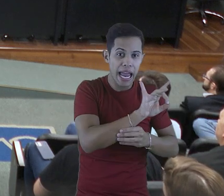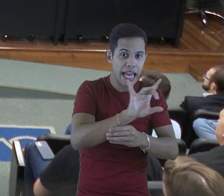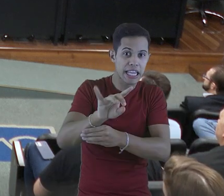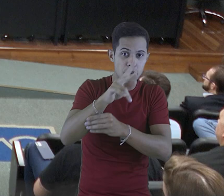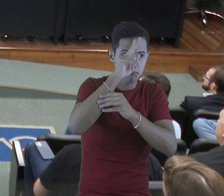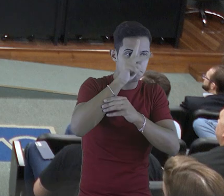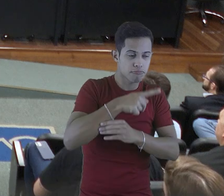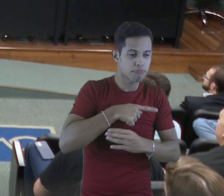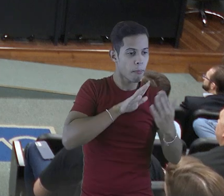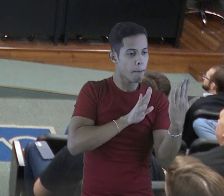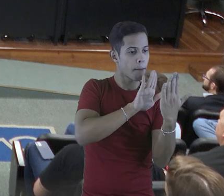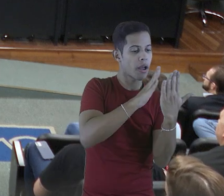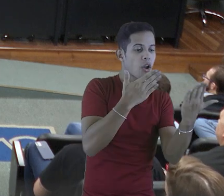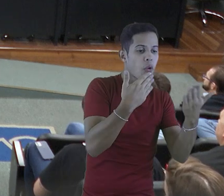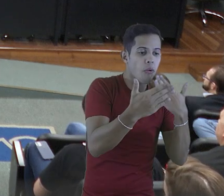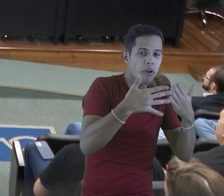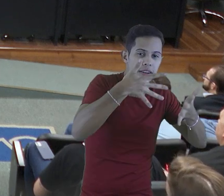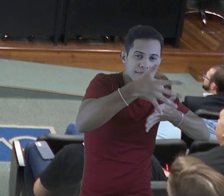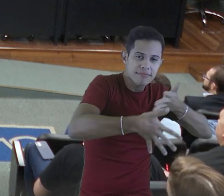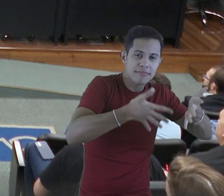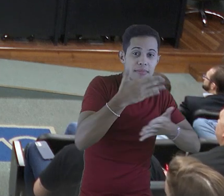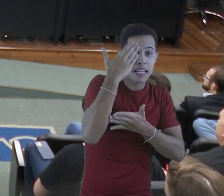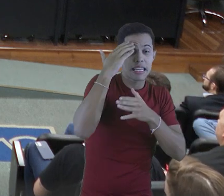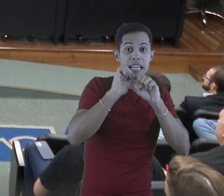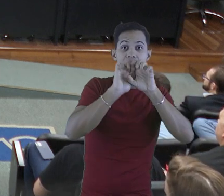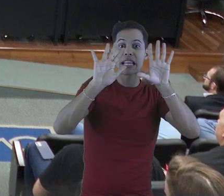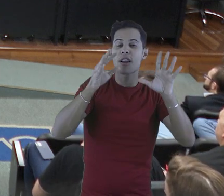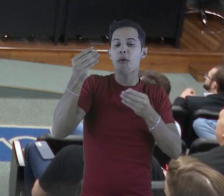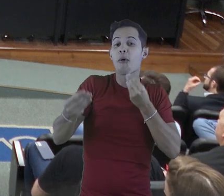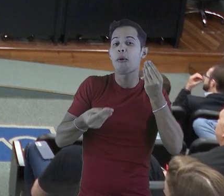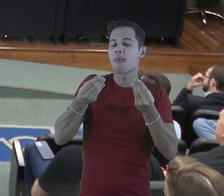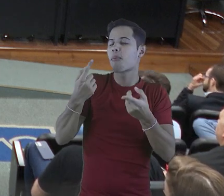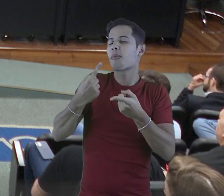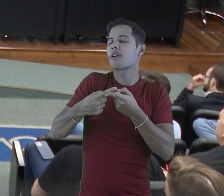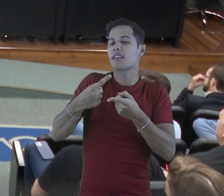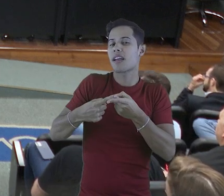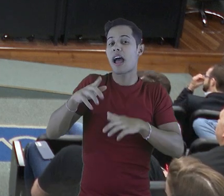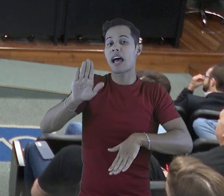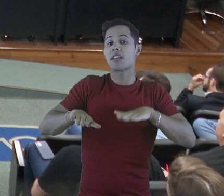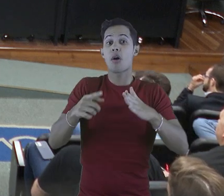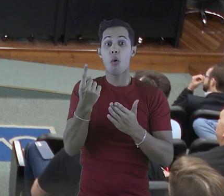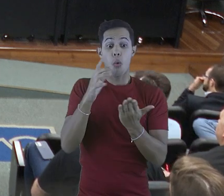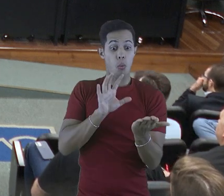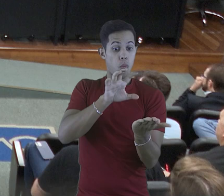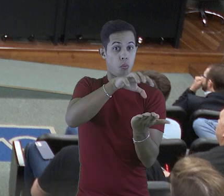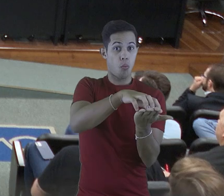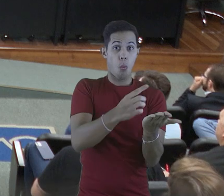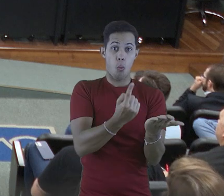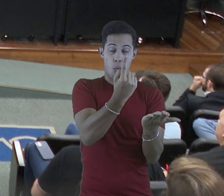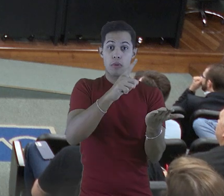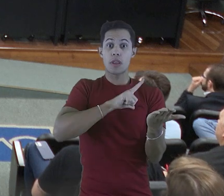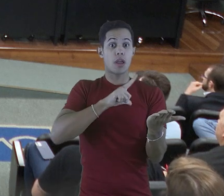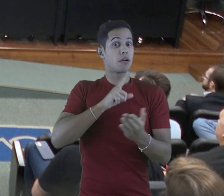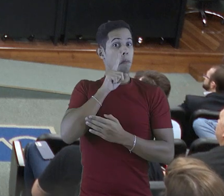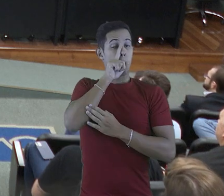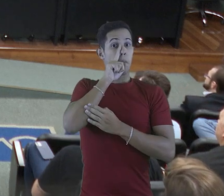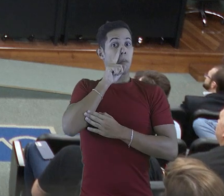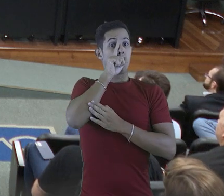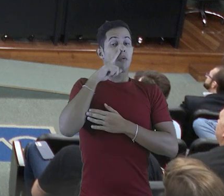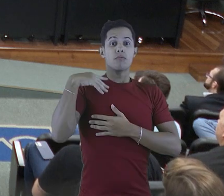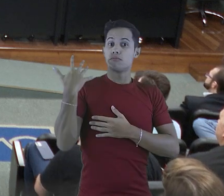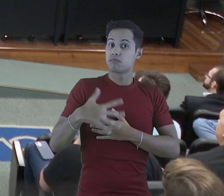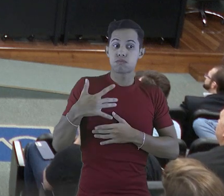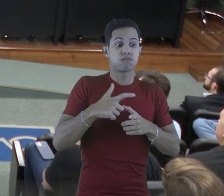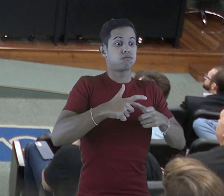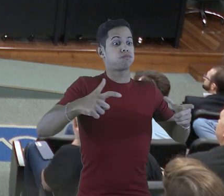porque pode ser que um gabinete traga um risco gigantesco que você não conhecia que tinha então é importante então a realização dessa análise